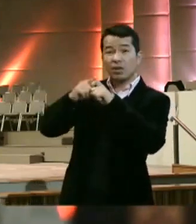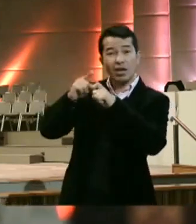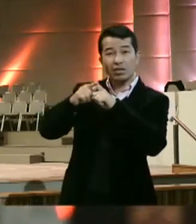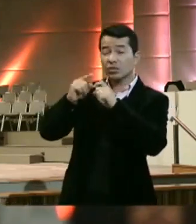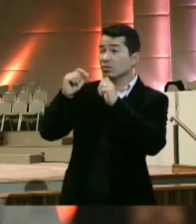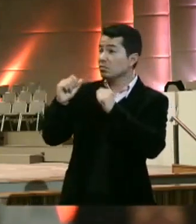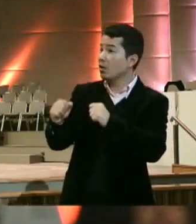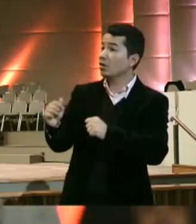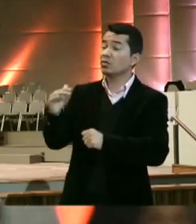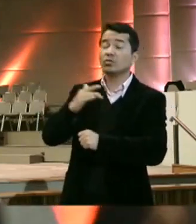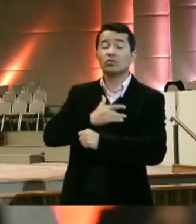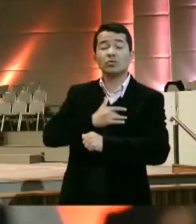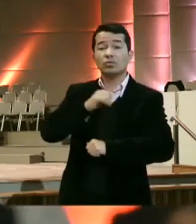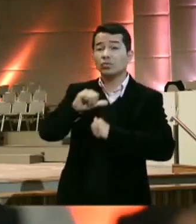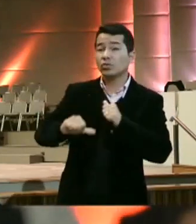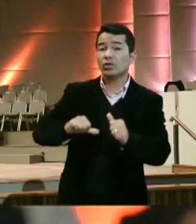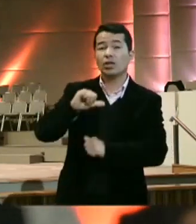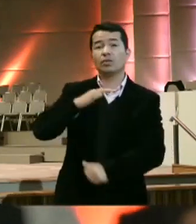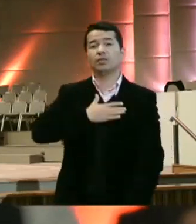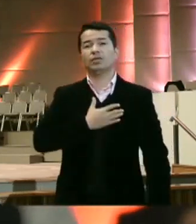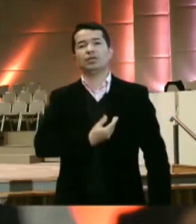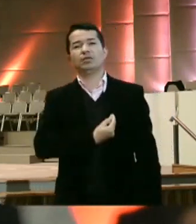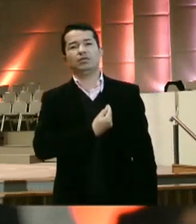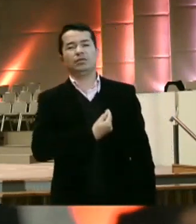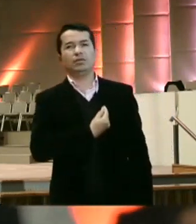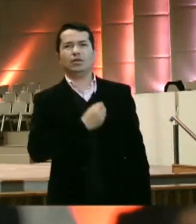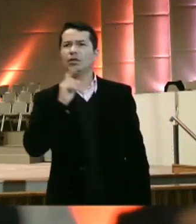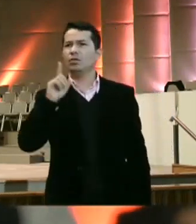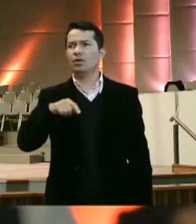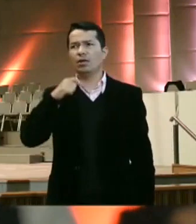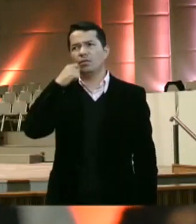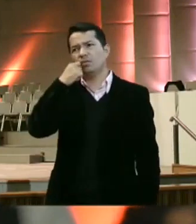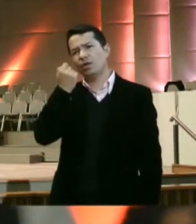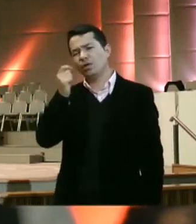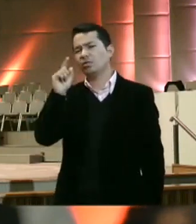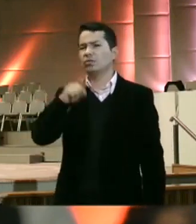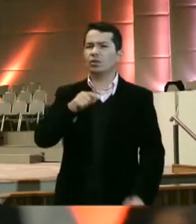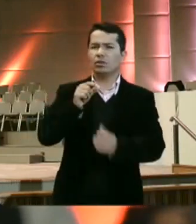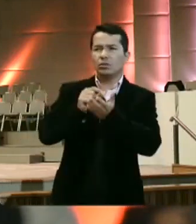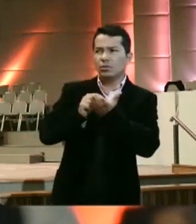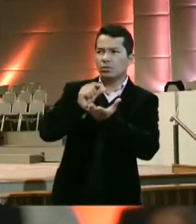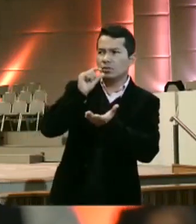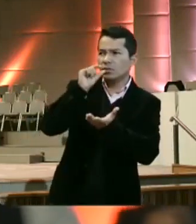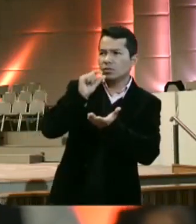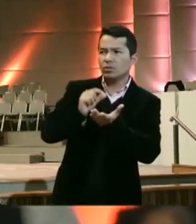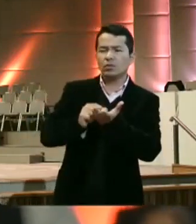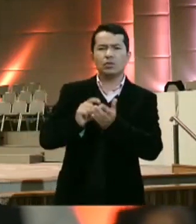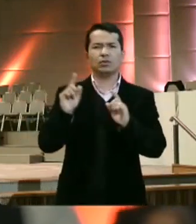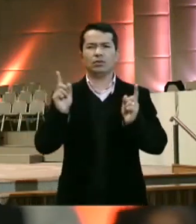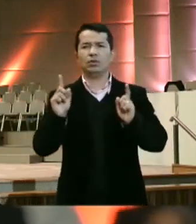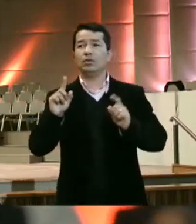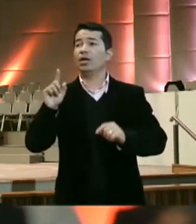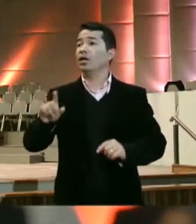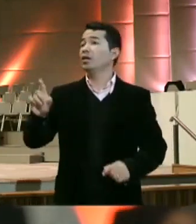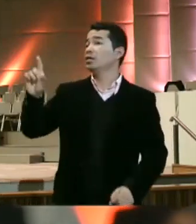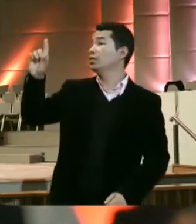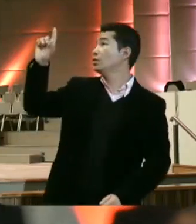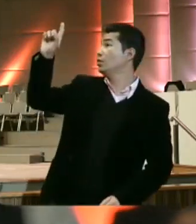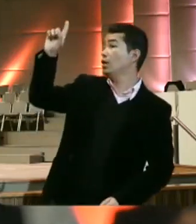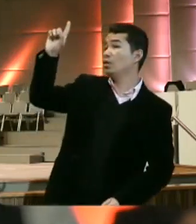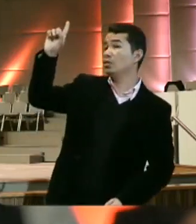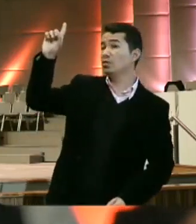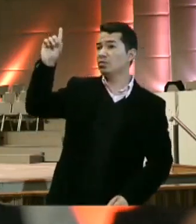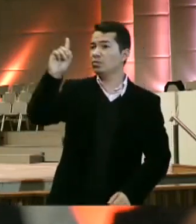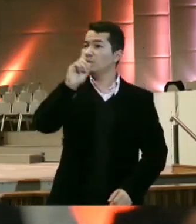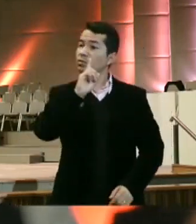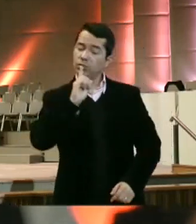vida. Não é o pãozinho, nem o cálice, mas é o Senhor dentro de mim. Eu sou o